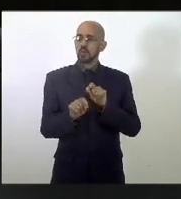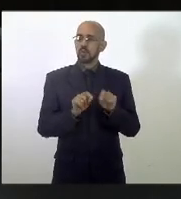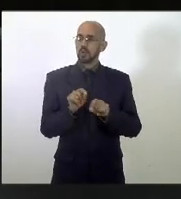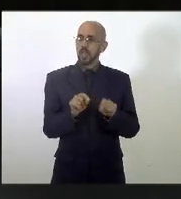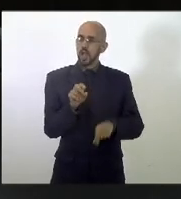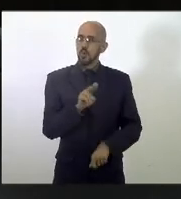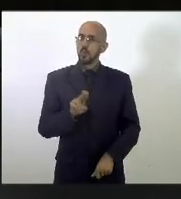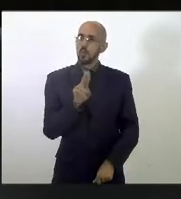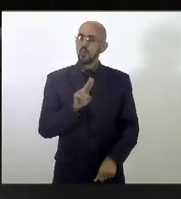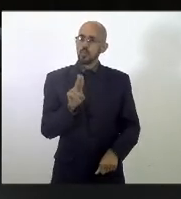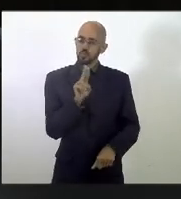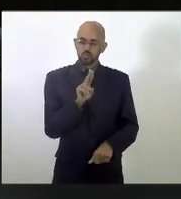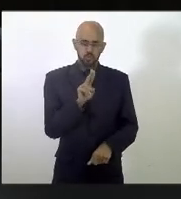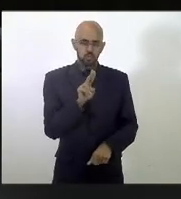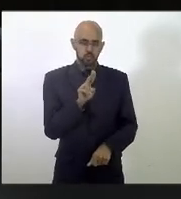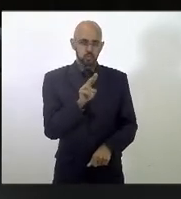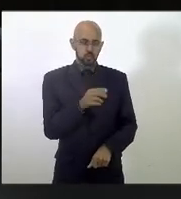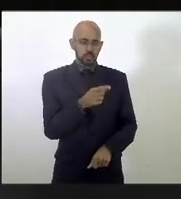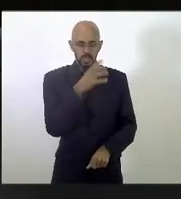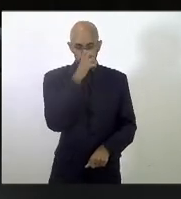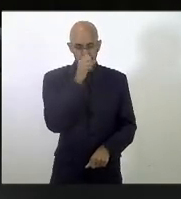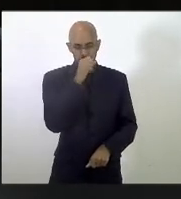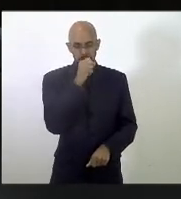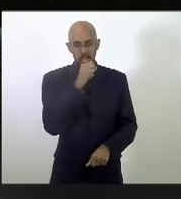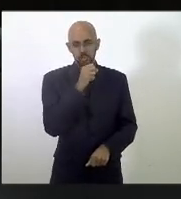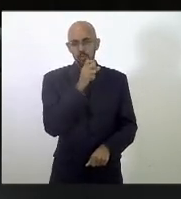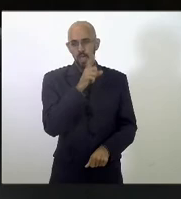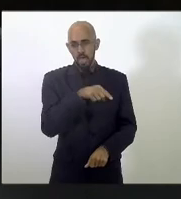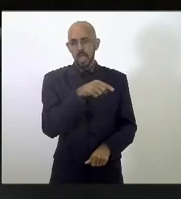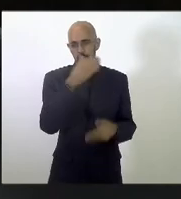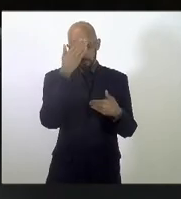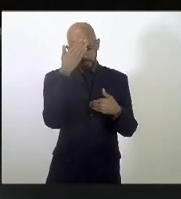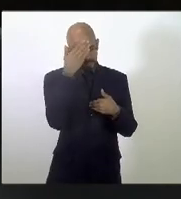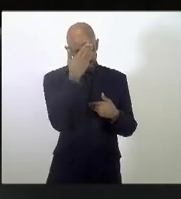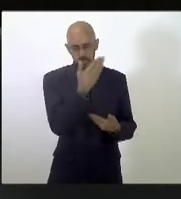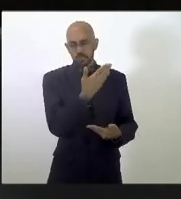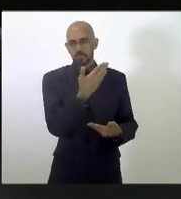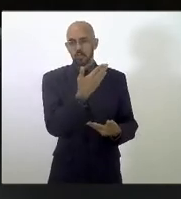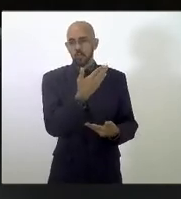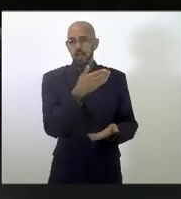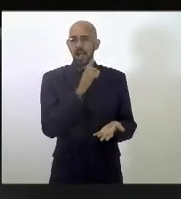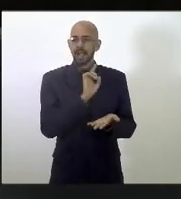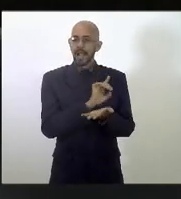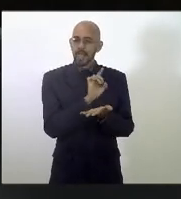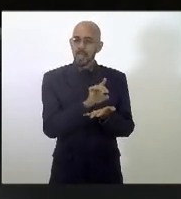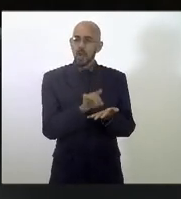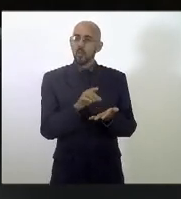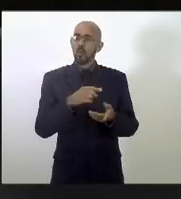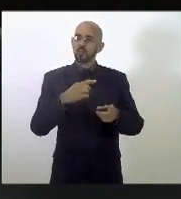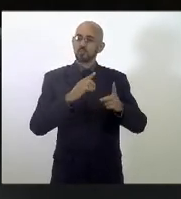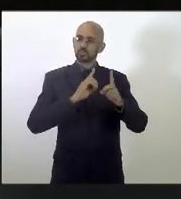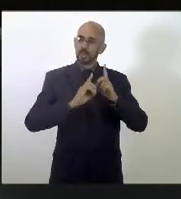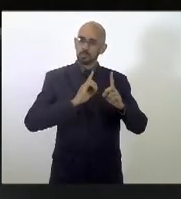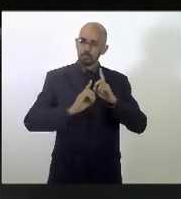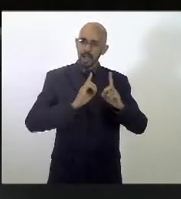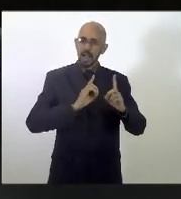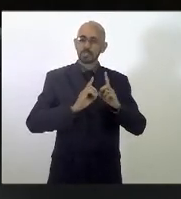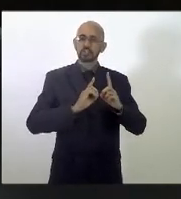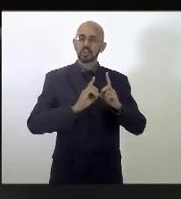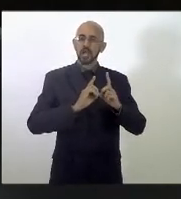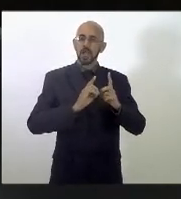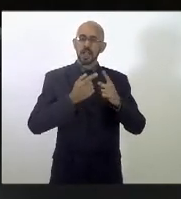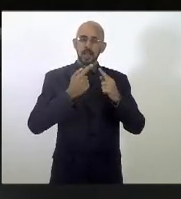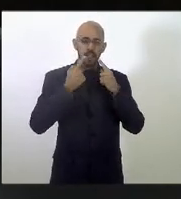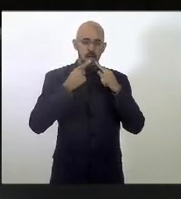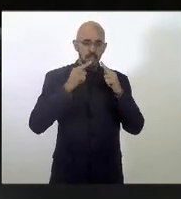como gratidão. A cada debate que a gente vem tendo, a cada crítica, a cada elogio,